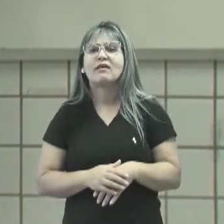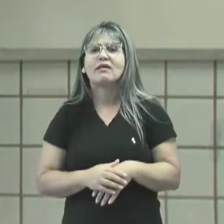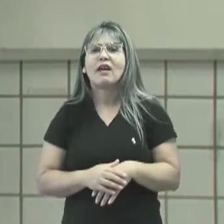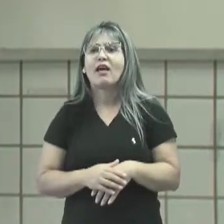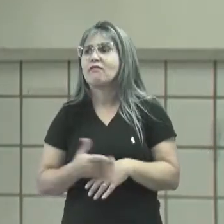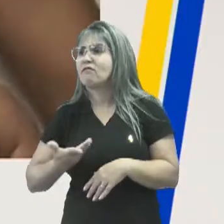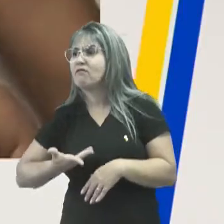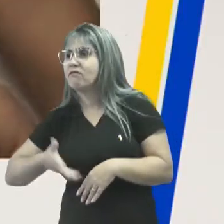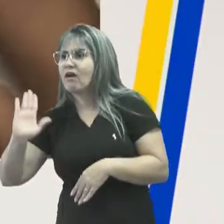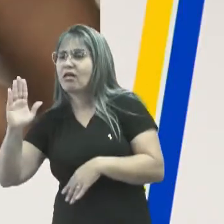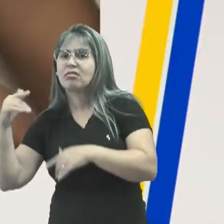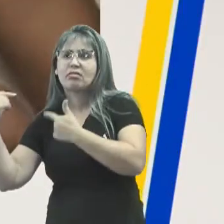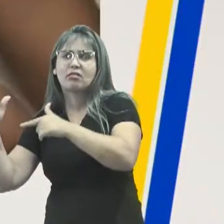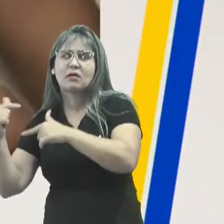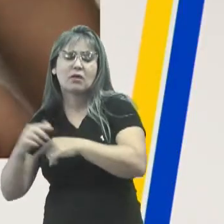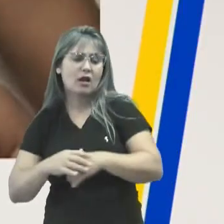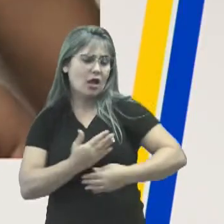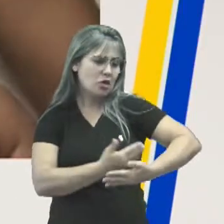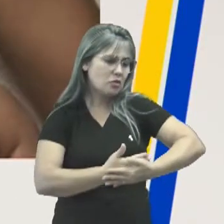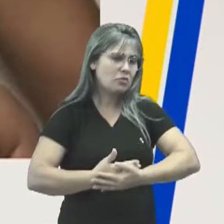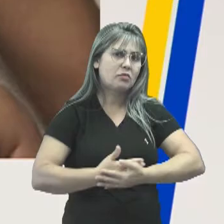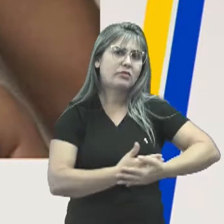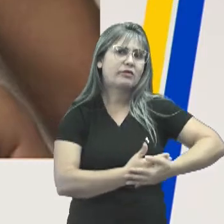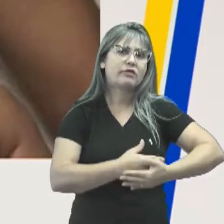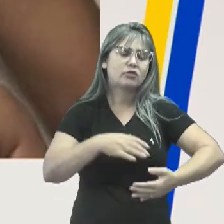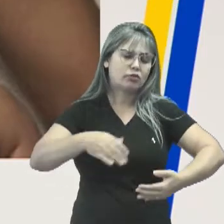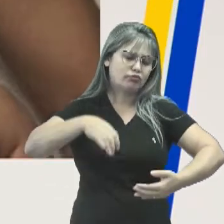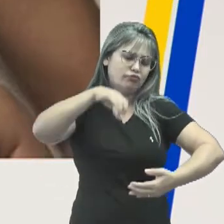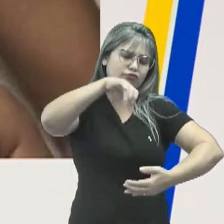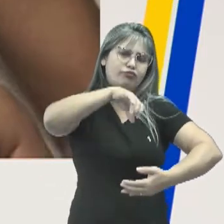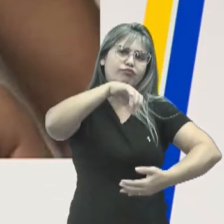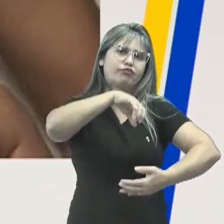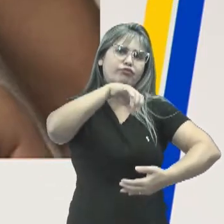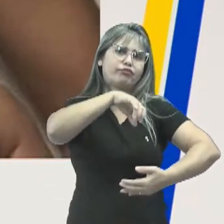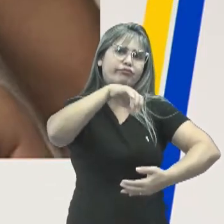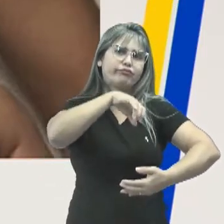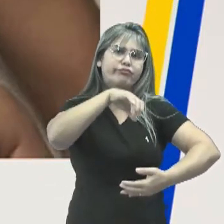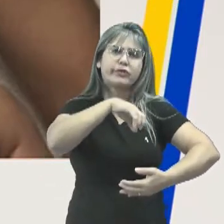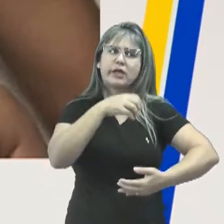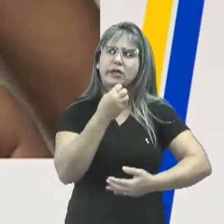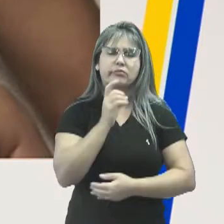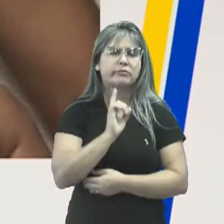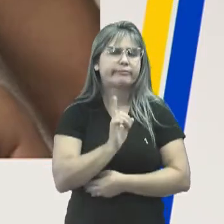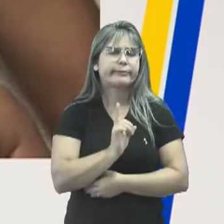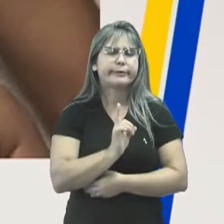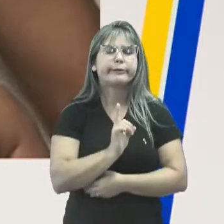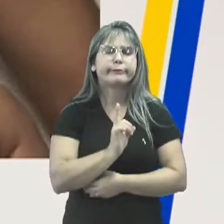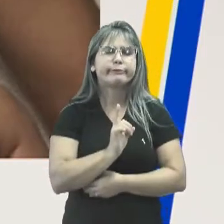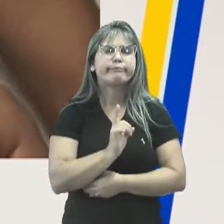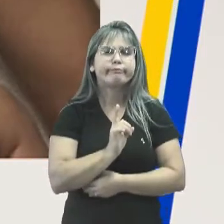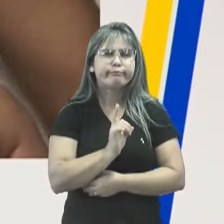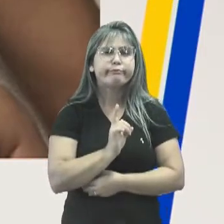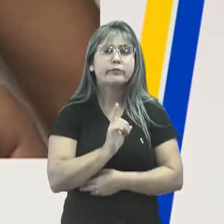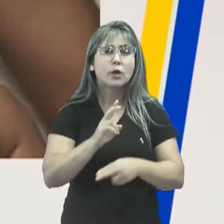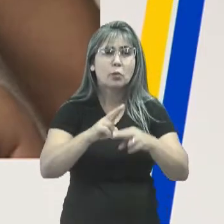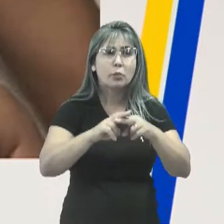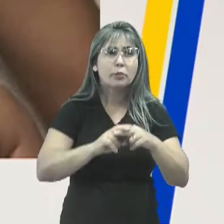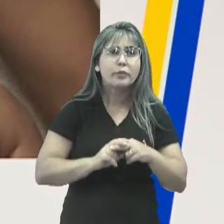composição nutricional do leite materno. Tá bom, pessoal? Então, o ideal é que, em vez de